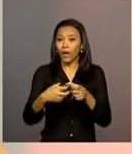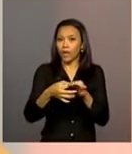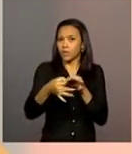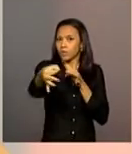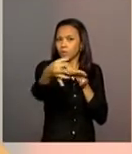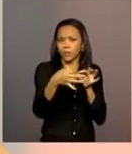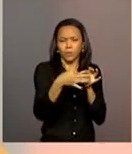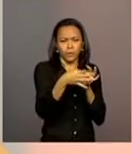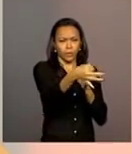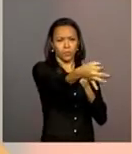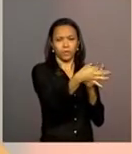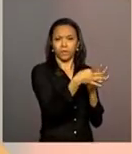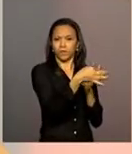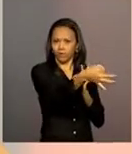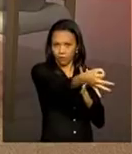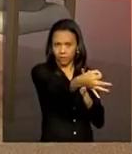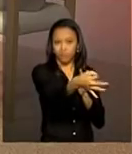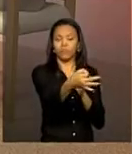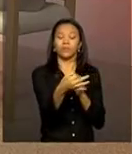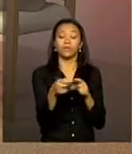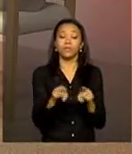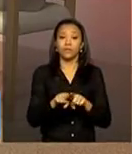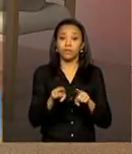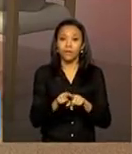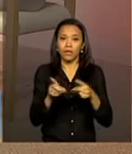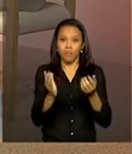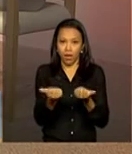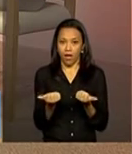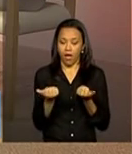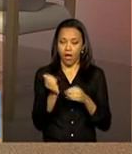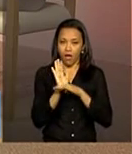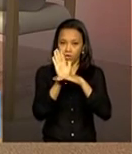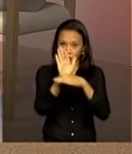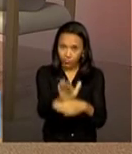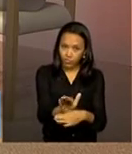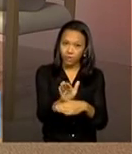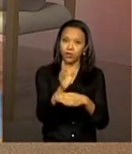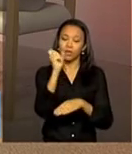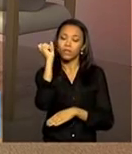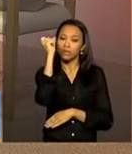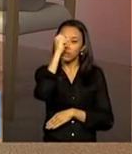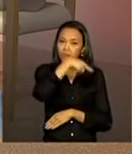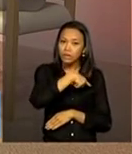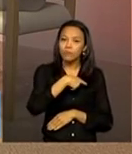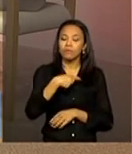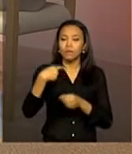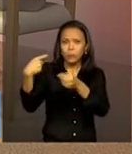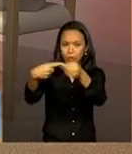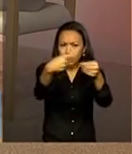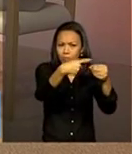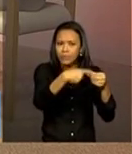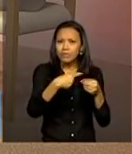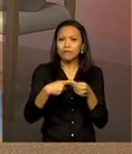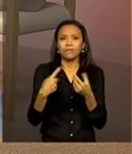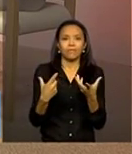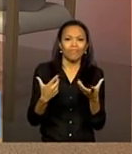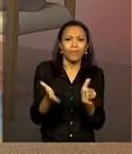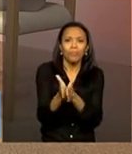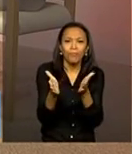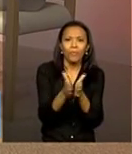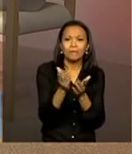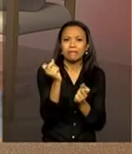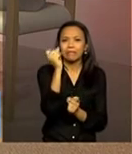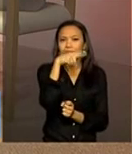afastada no sentido de colaborar com a superação dessa dificuldade que os municípios ainda tem eh nós